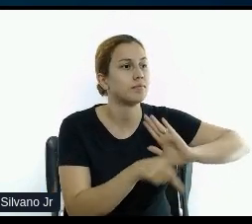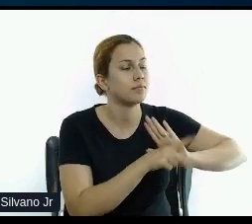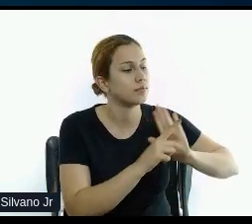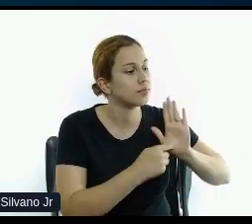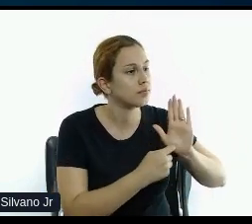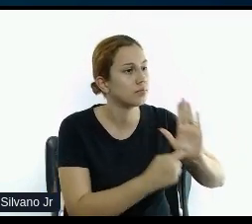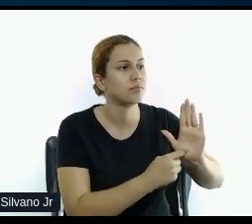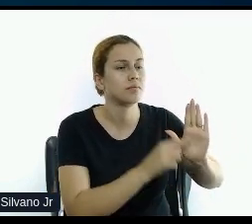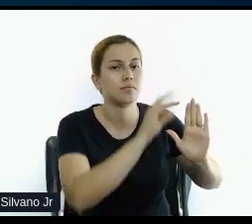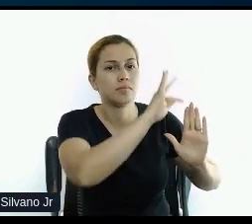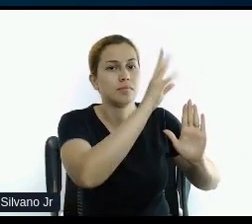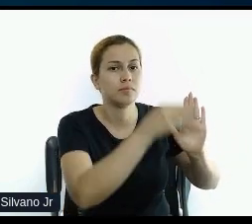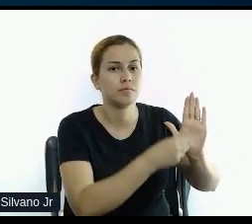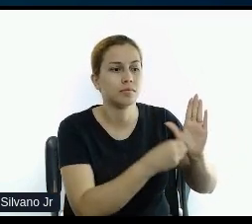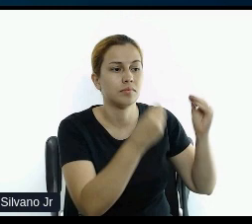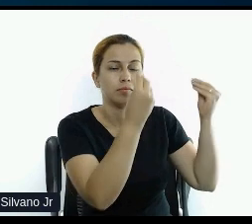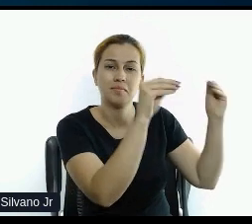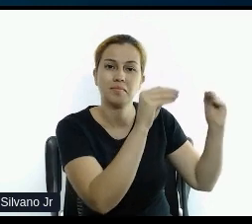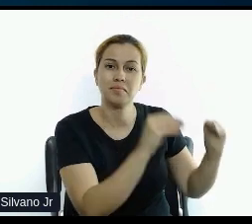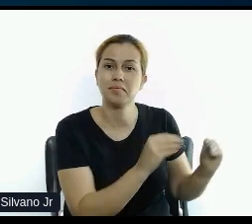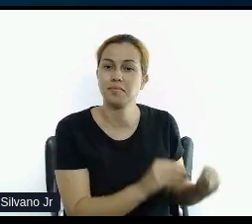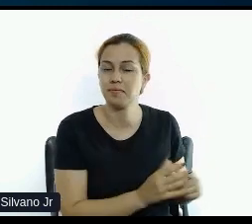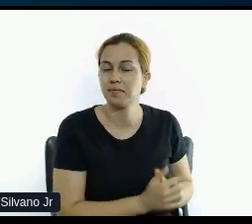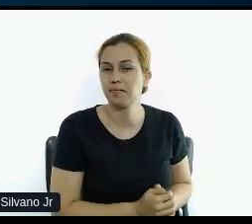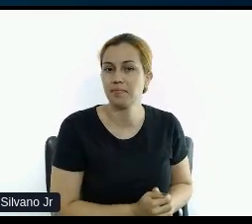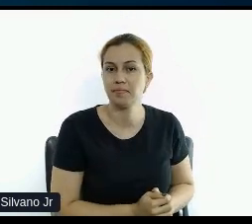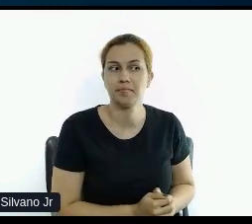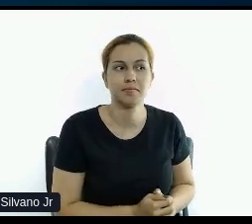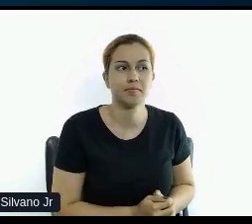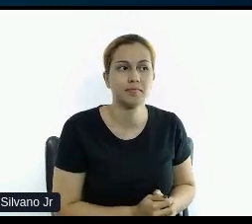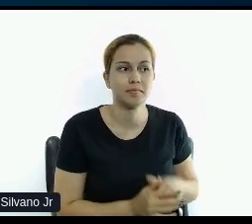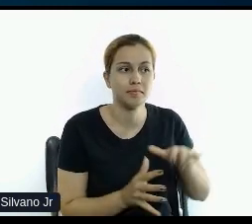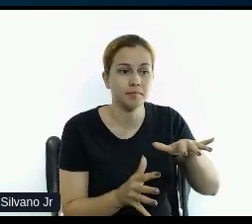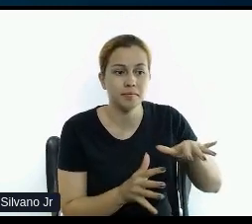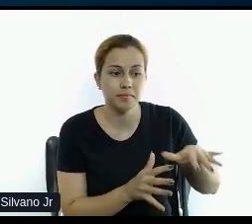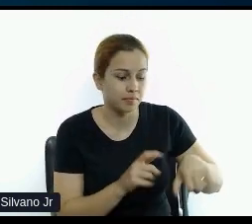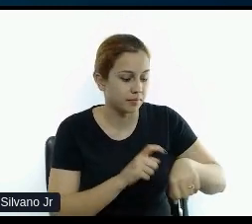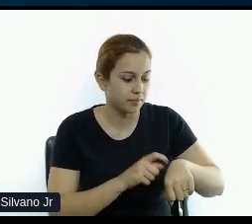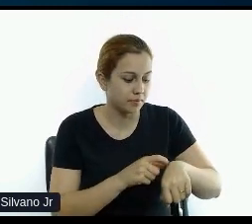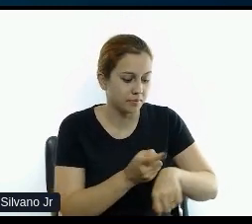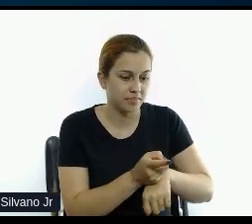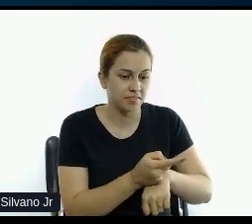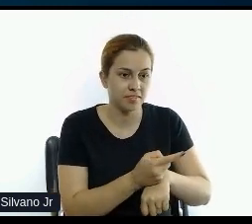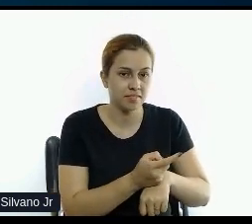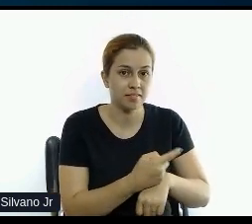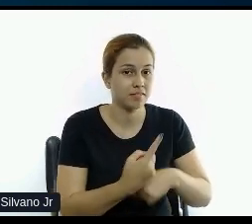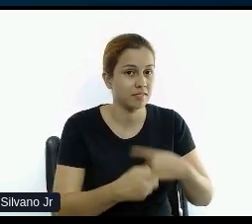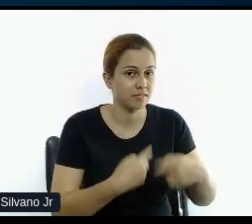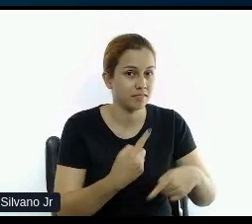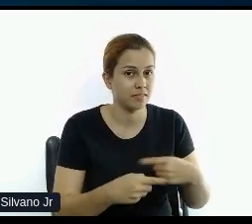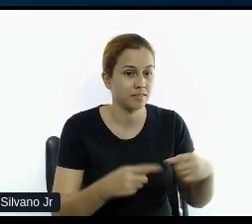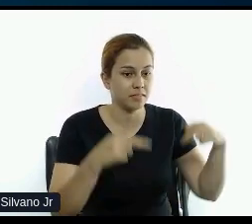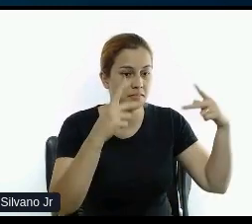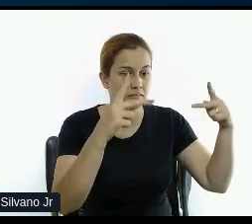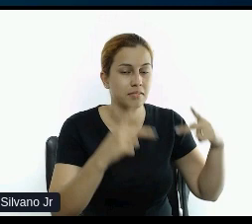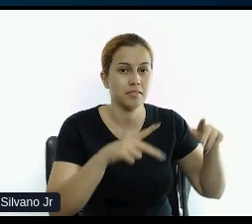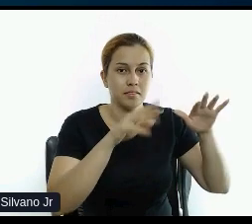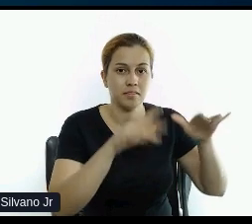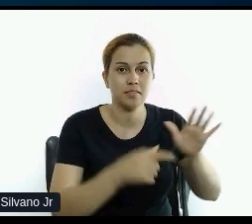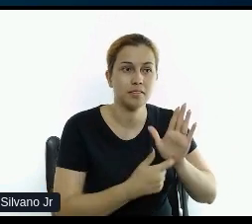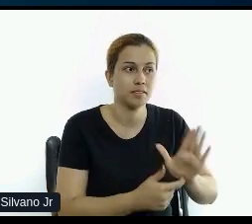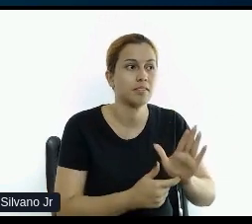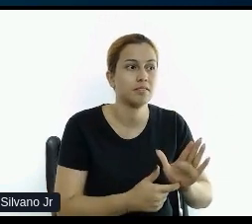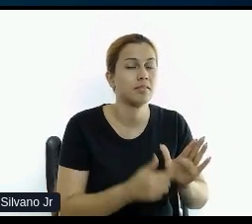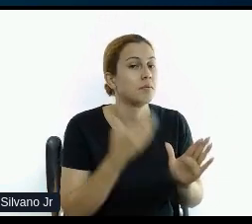da aplicação. Só que eu vou reservar um pouco mais do meu tempo para prática da parte de código mesmo, que eu quero mostrar aqui para